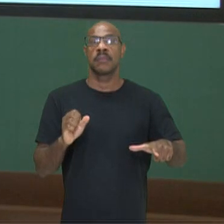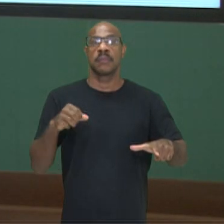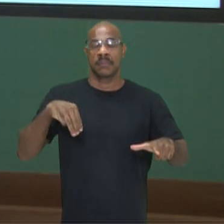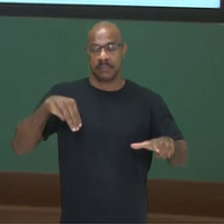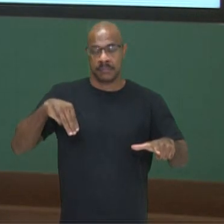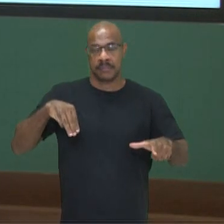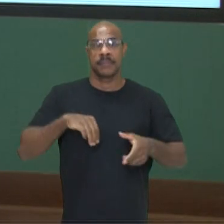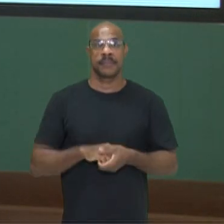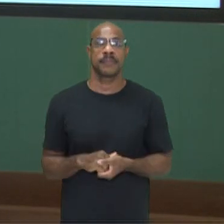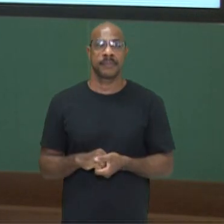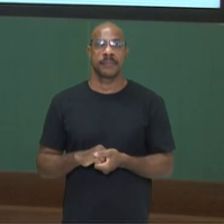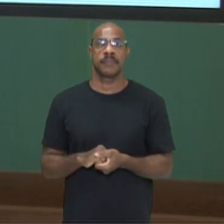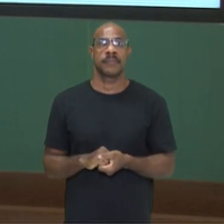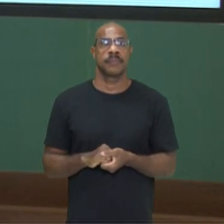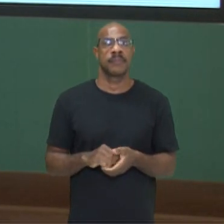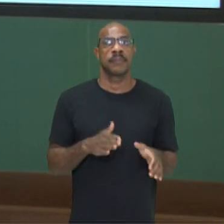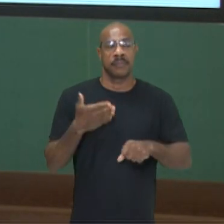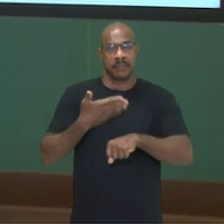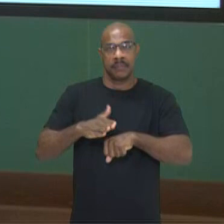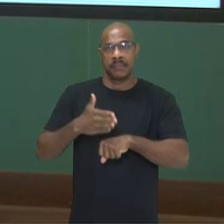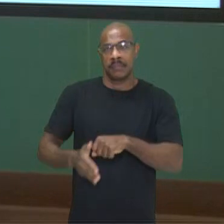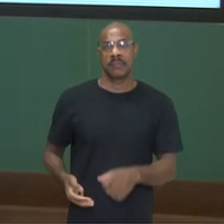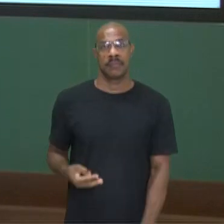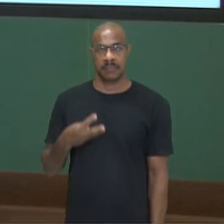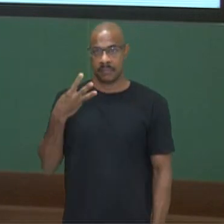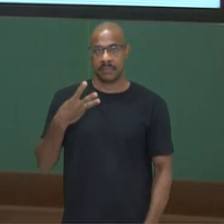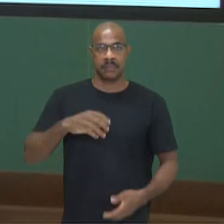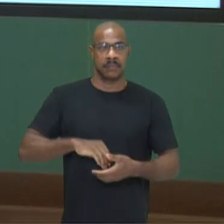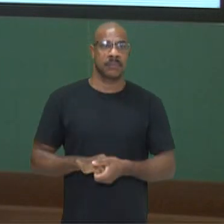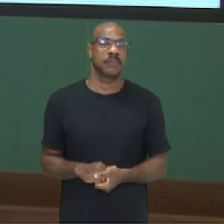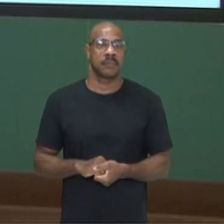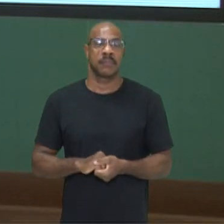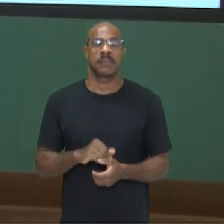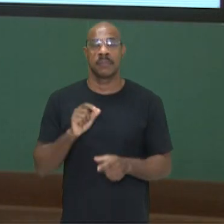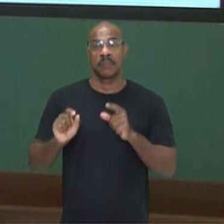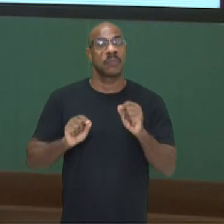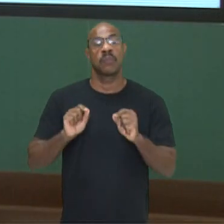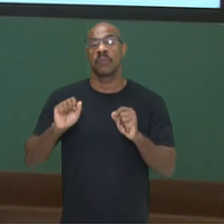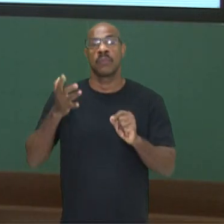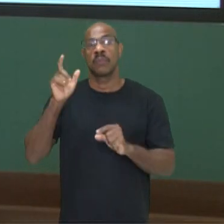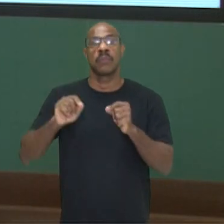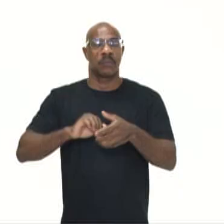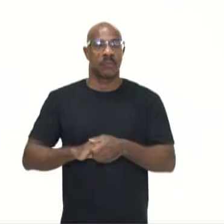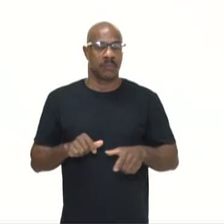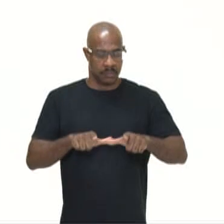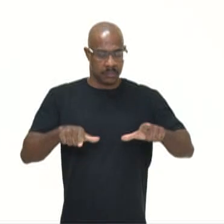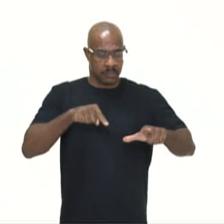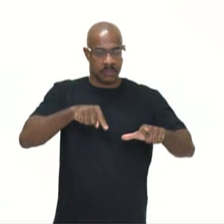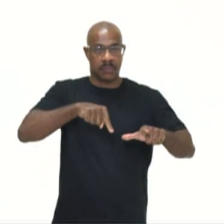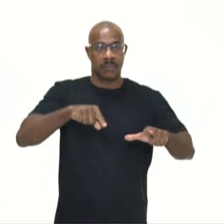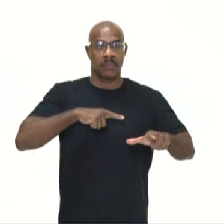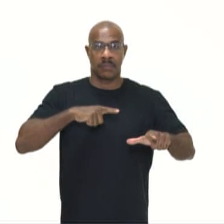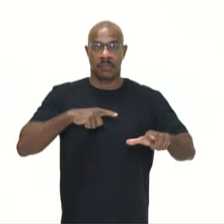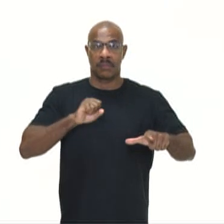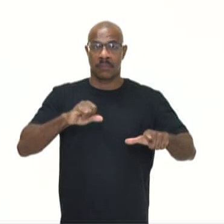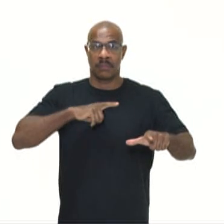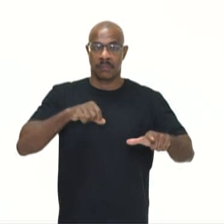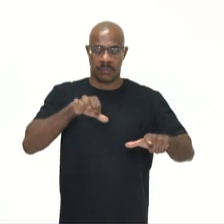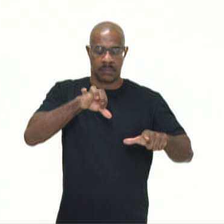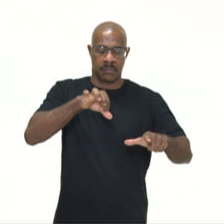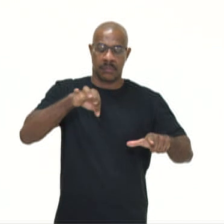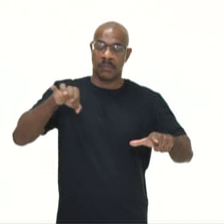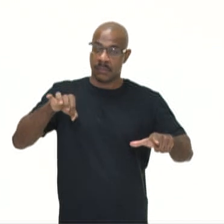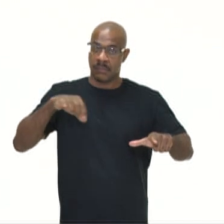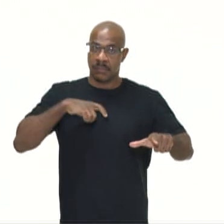bem? Vamos para o praticando 3? No praticando 3, se um terreno quadrado tem